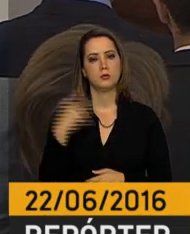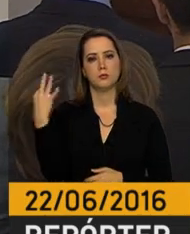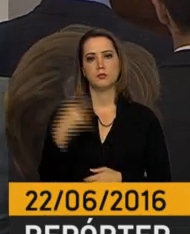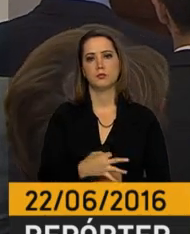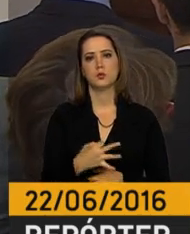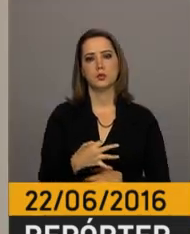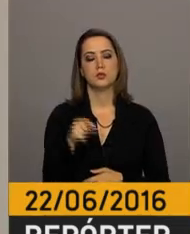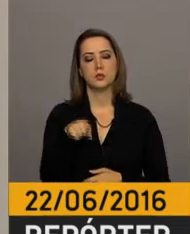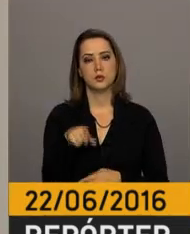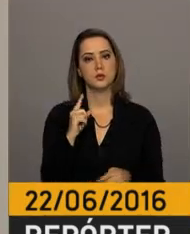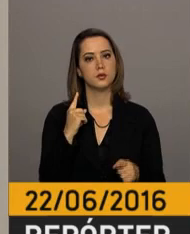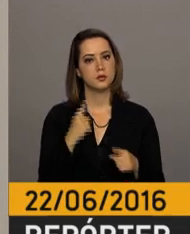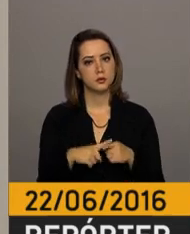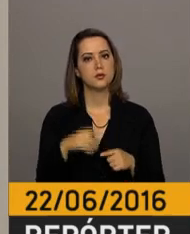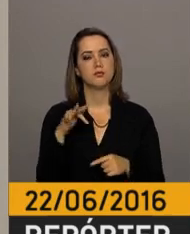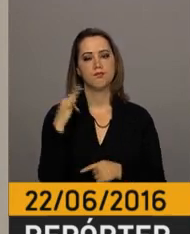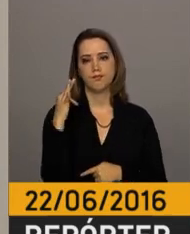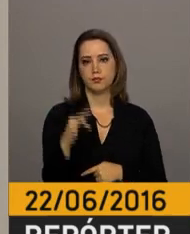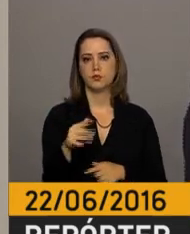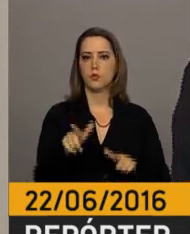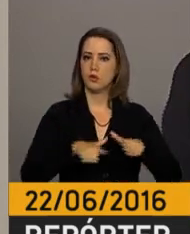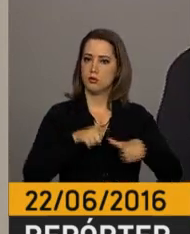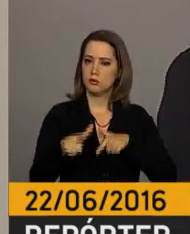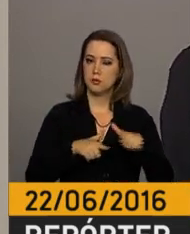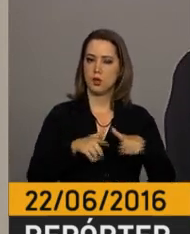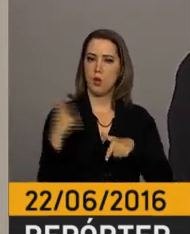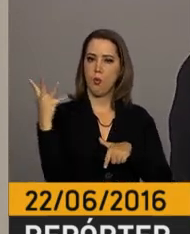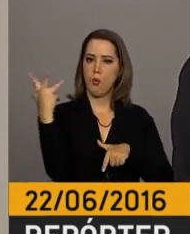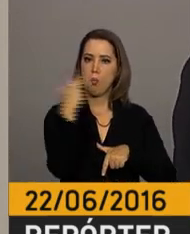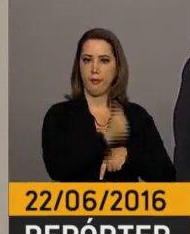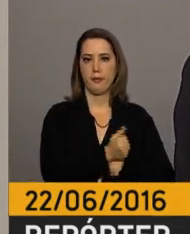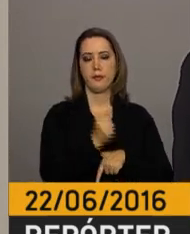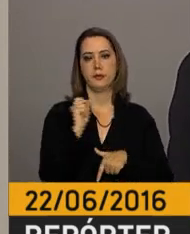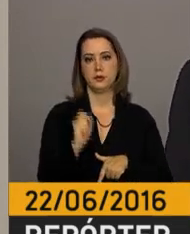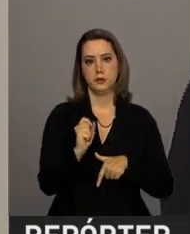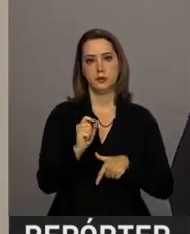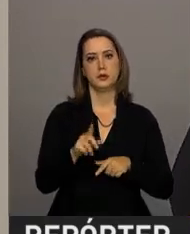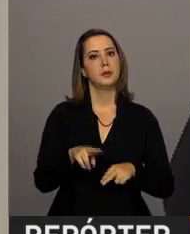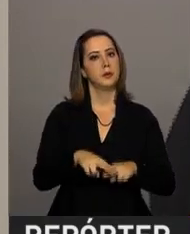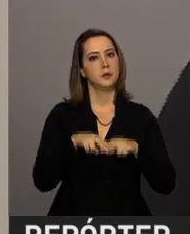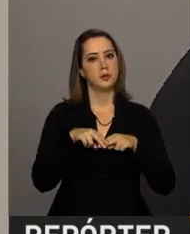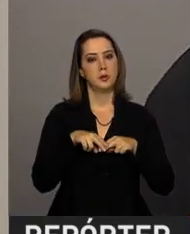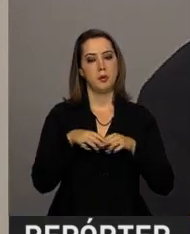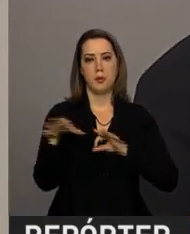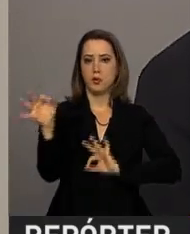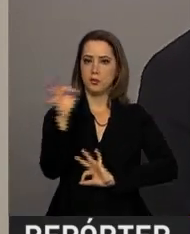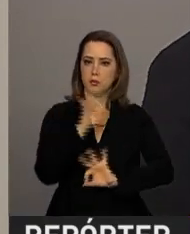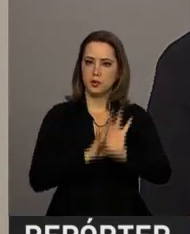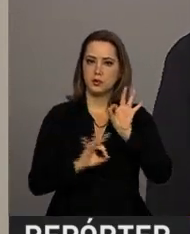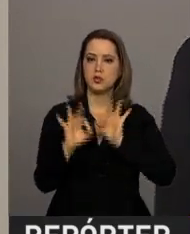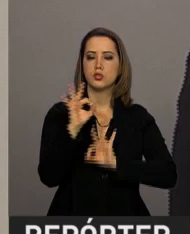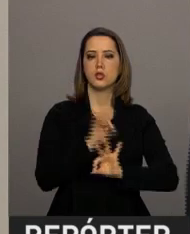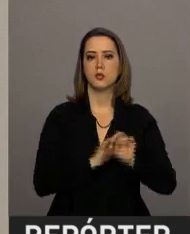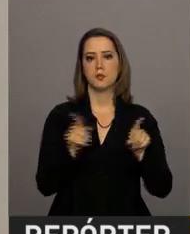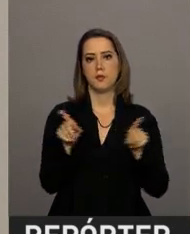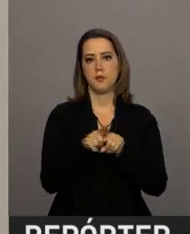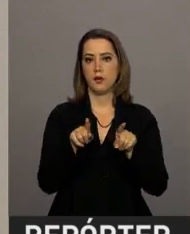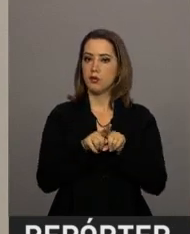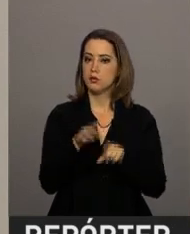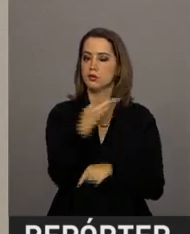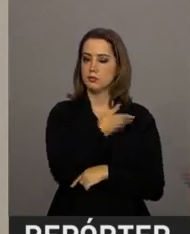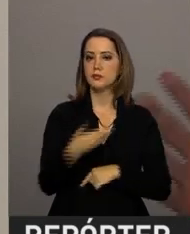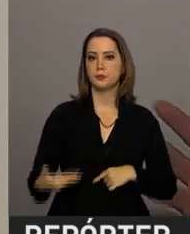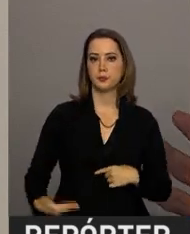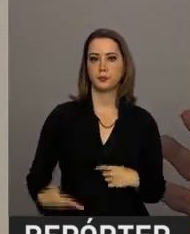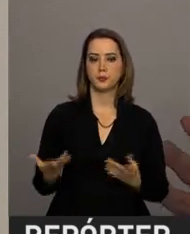portanto que ele fará um belíssimo trabalho em prol do planejamento e em prol do